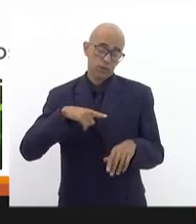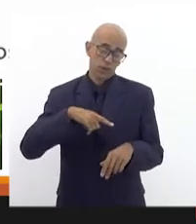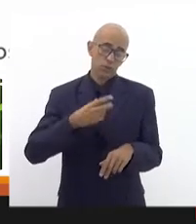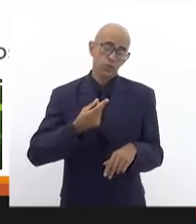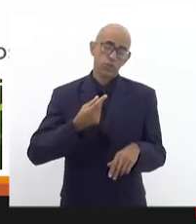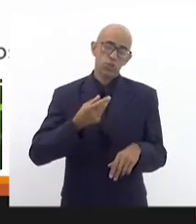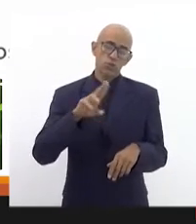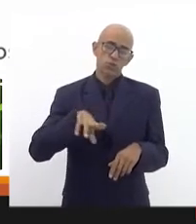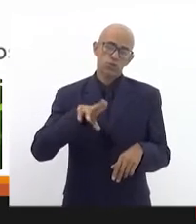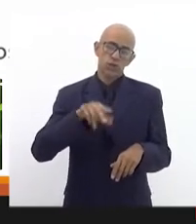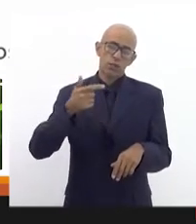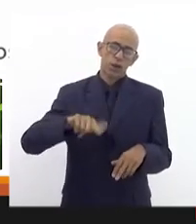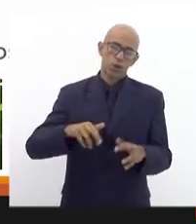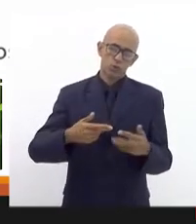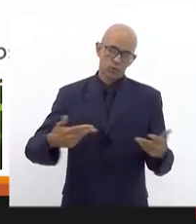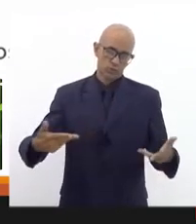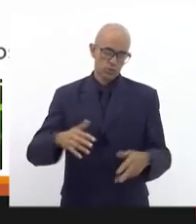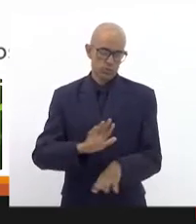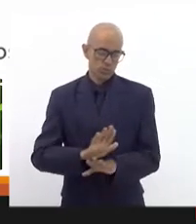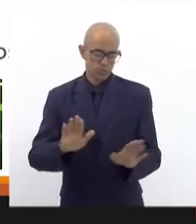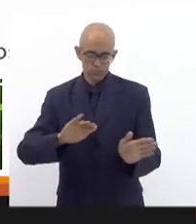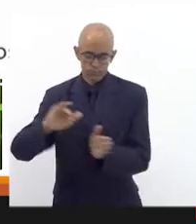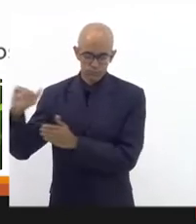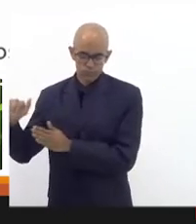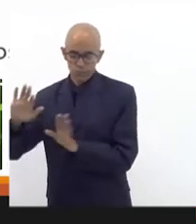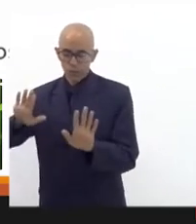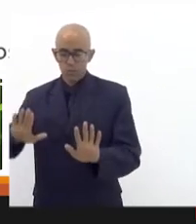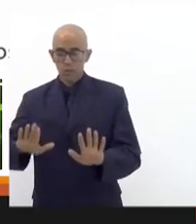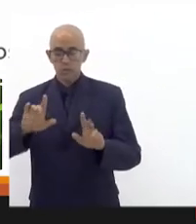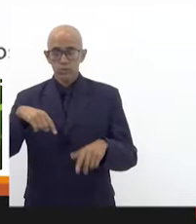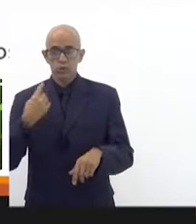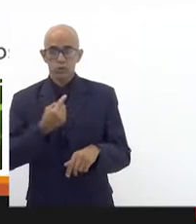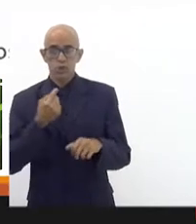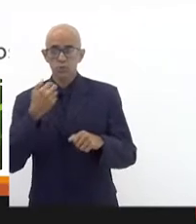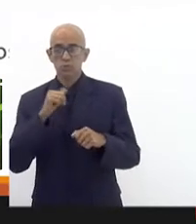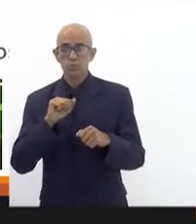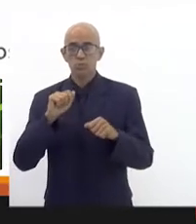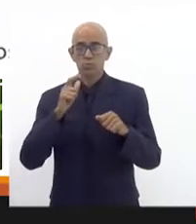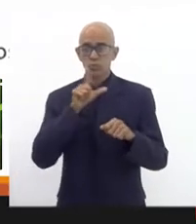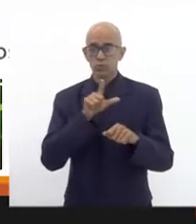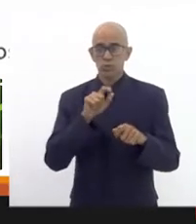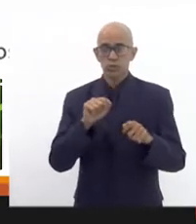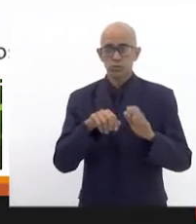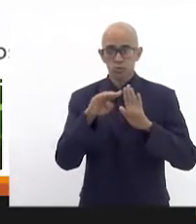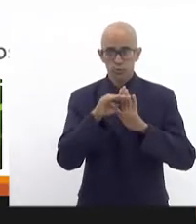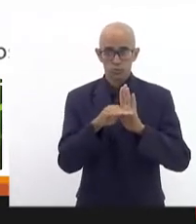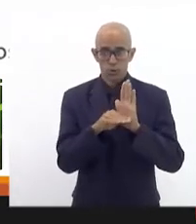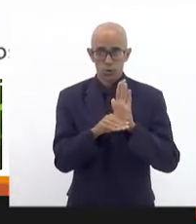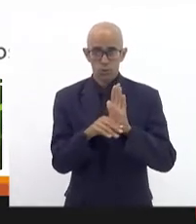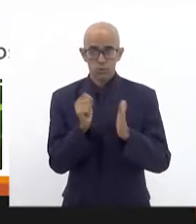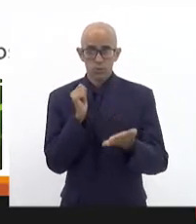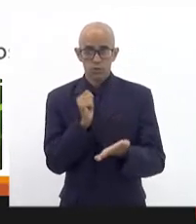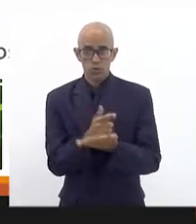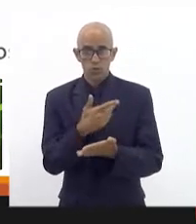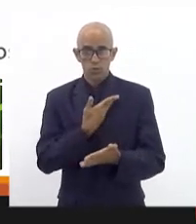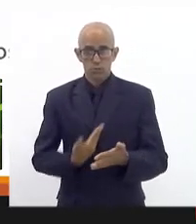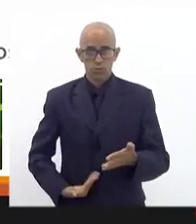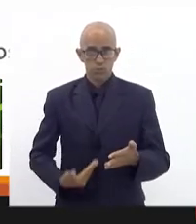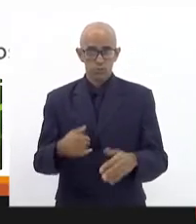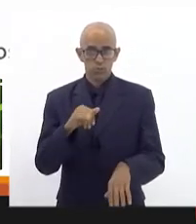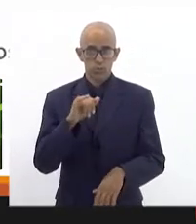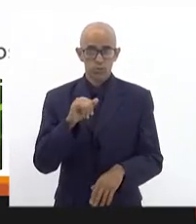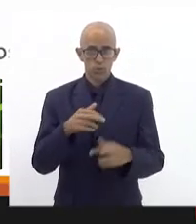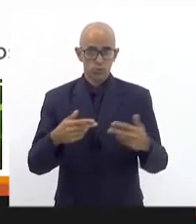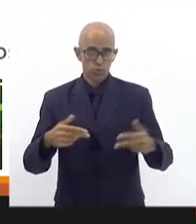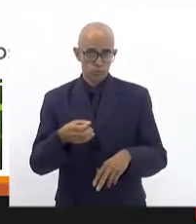Mas, enfim, mas nós podemos aqui, com um programa de compras públicas para inovação, aproveitar todo o potencial daquilo que tem na Fiocruz,